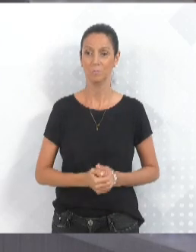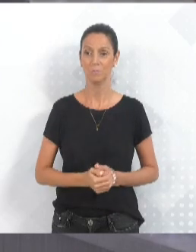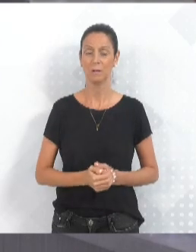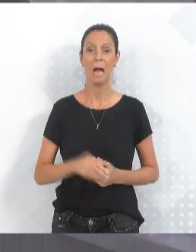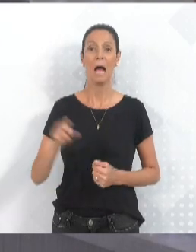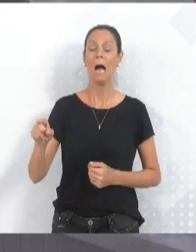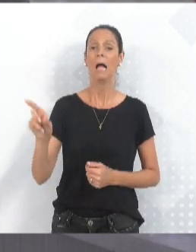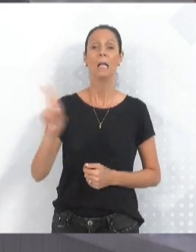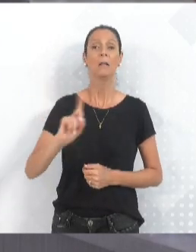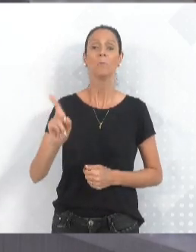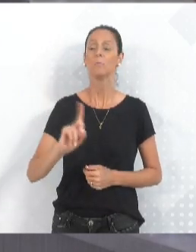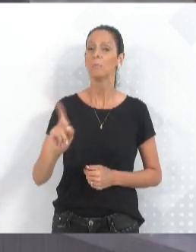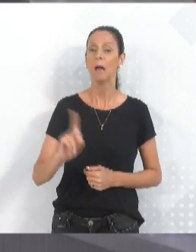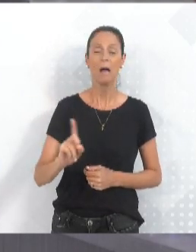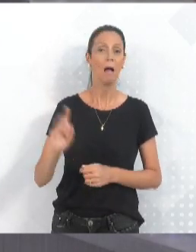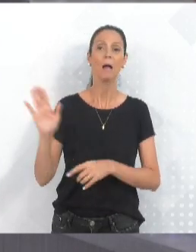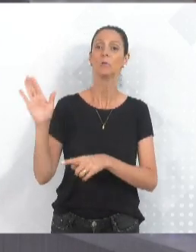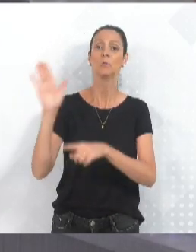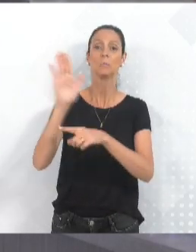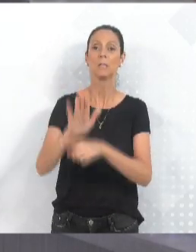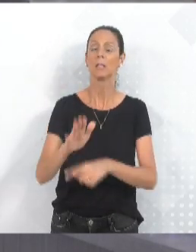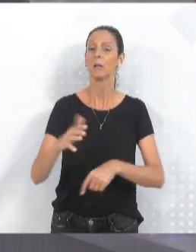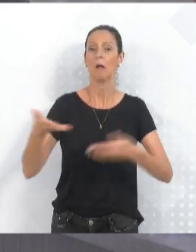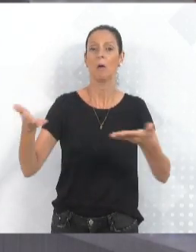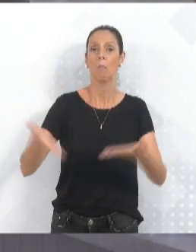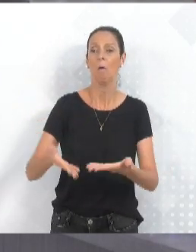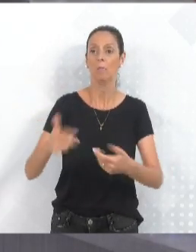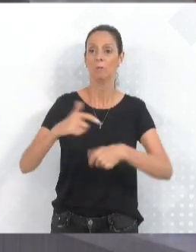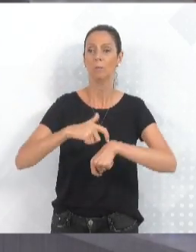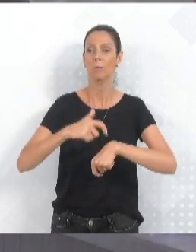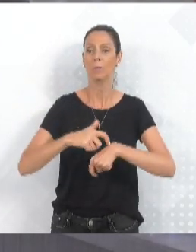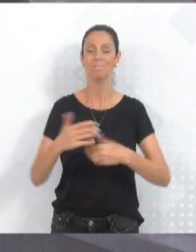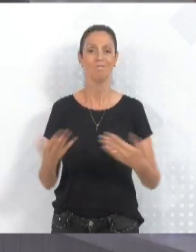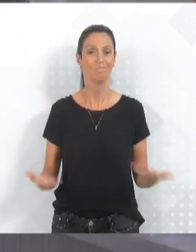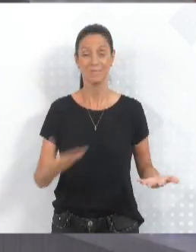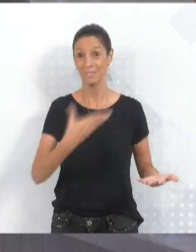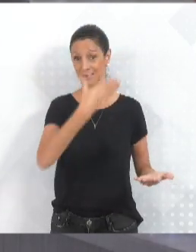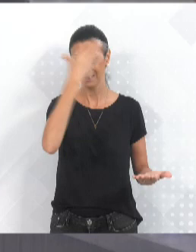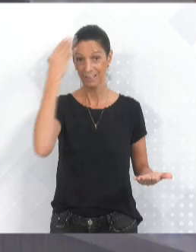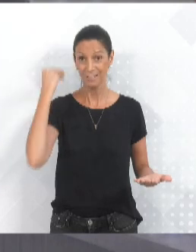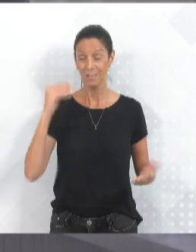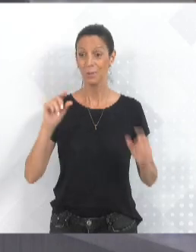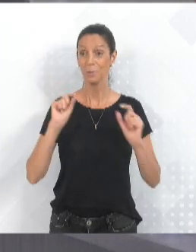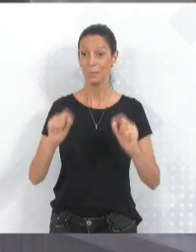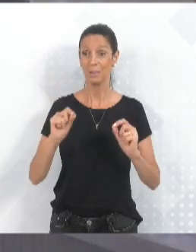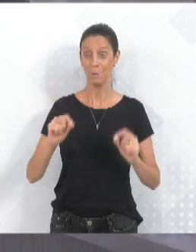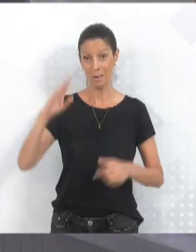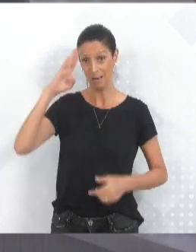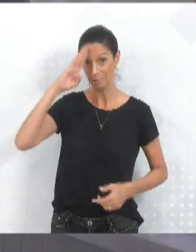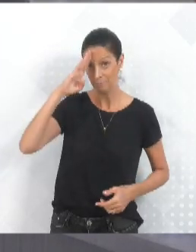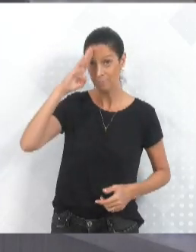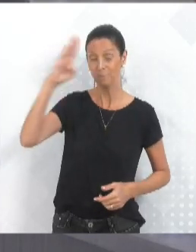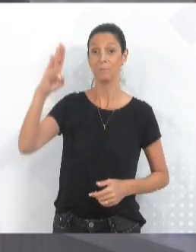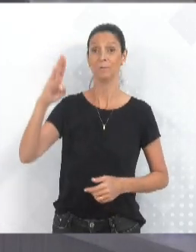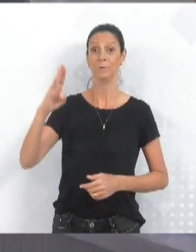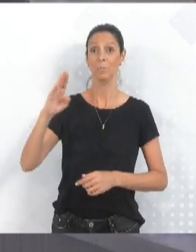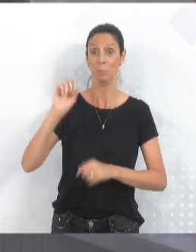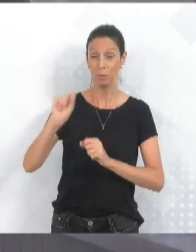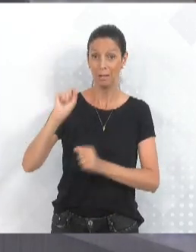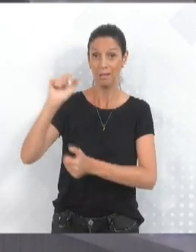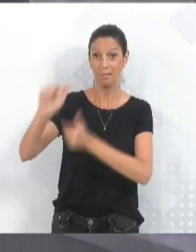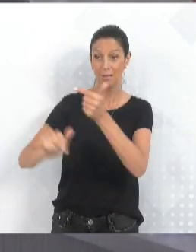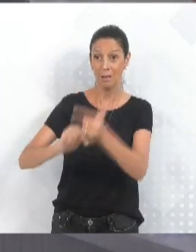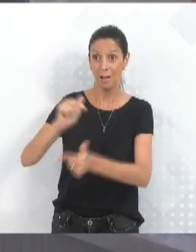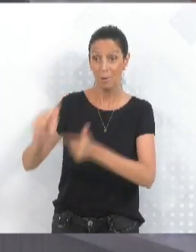atuando no momento que deveriam estar atuando mas esqueceram que paraas Forças Armadas atuarem